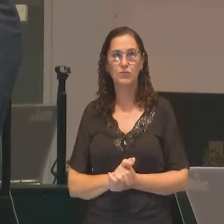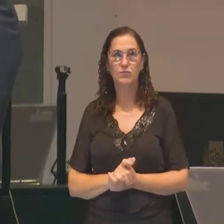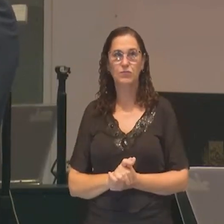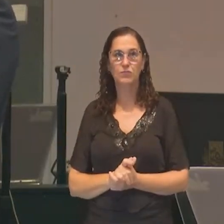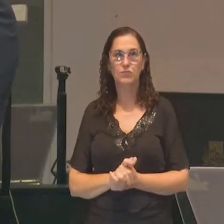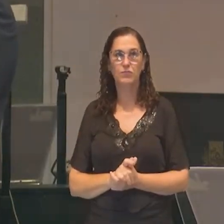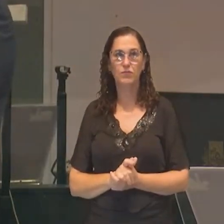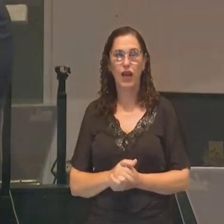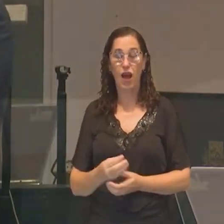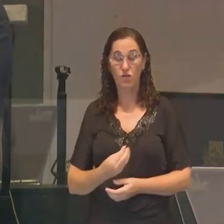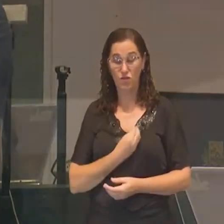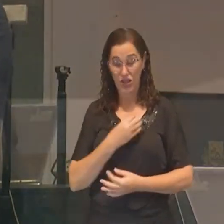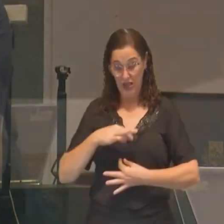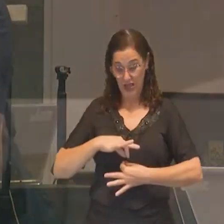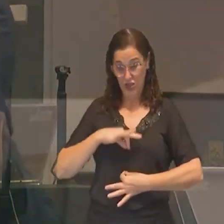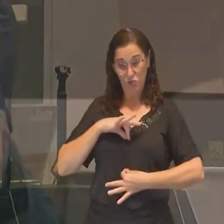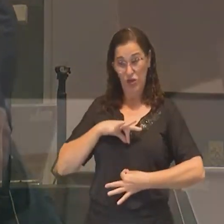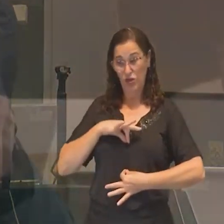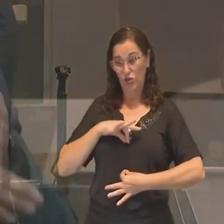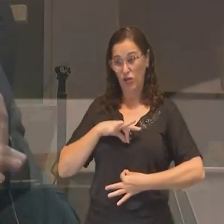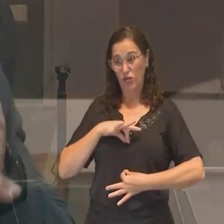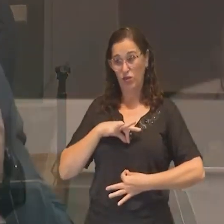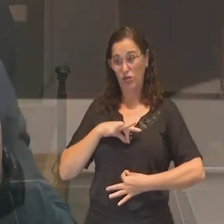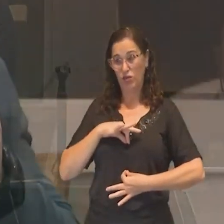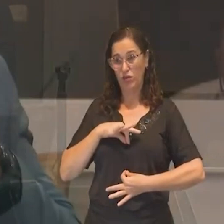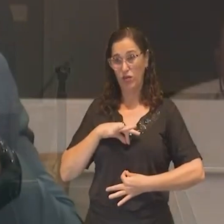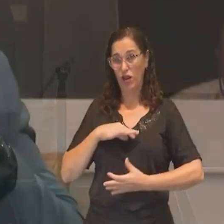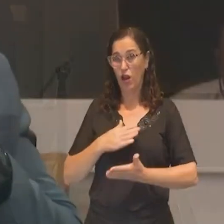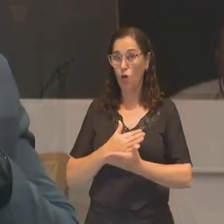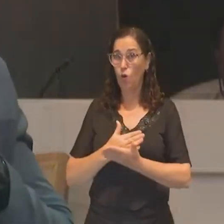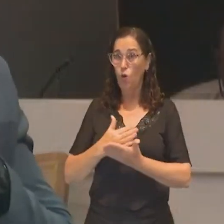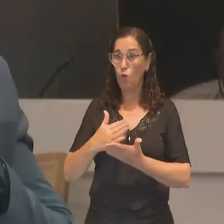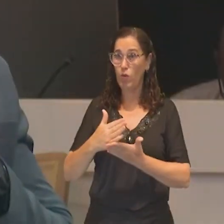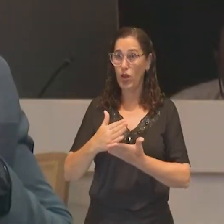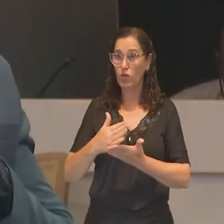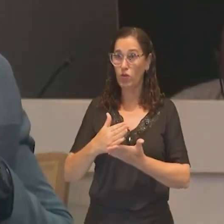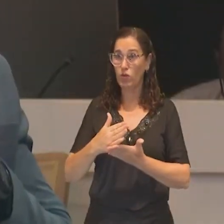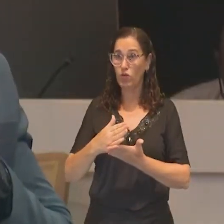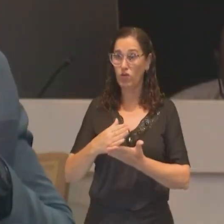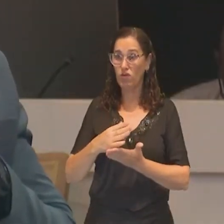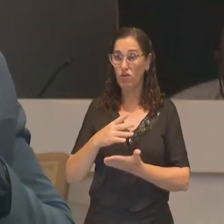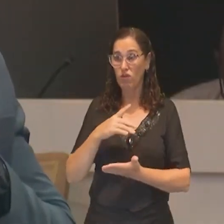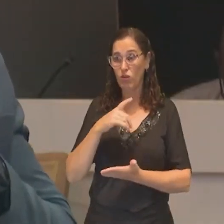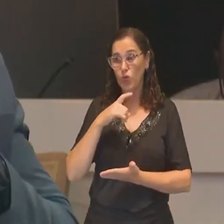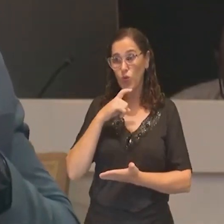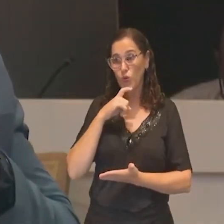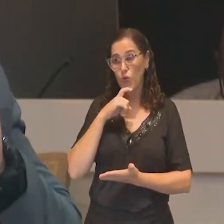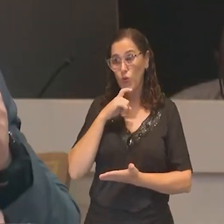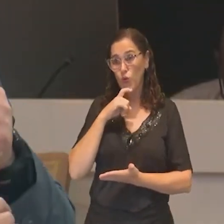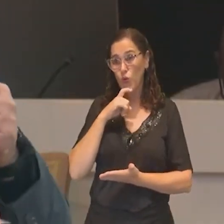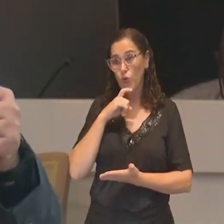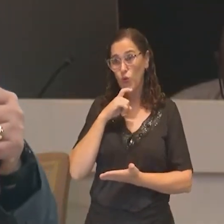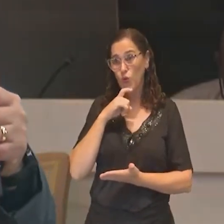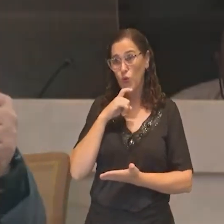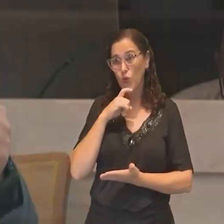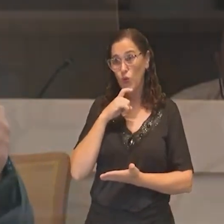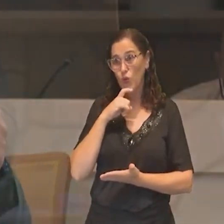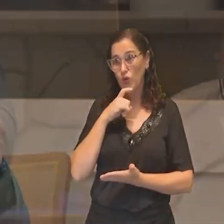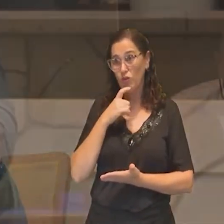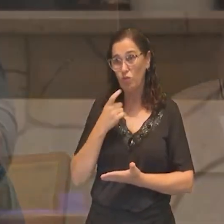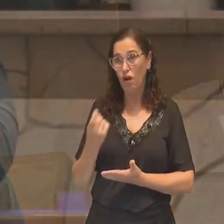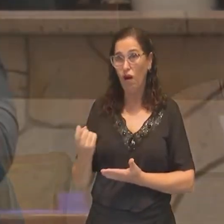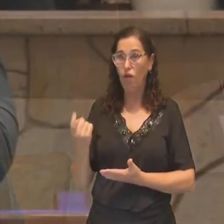na vida espiritual já é o início de um esfriamento, de um